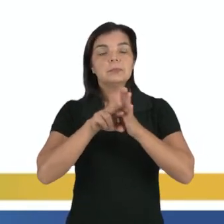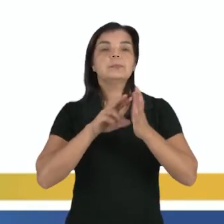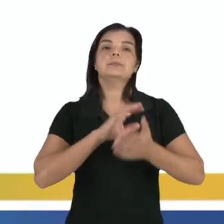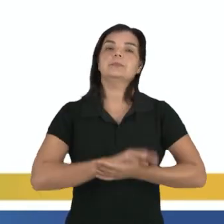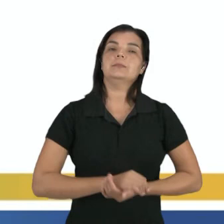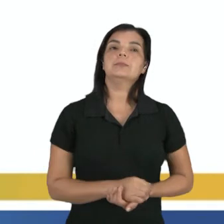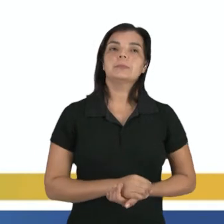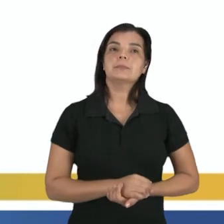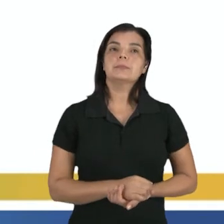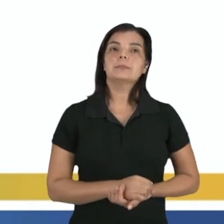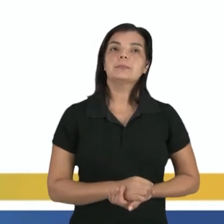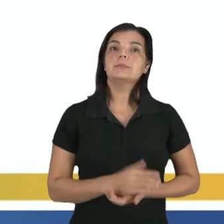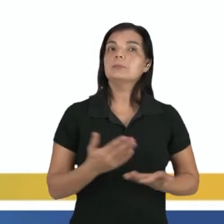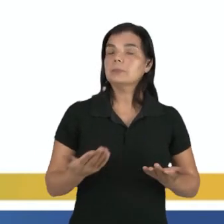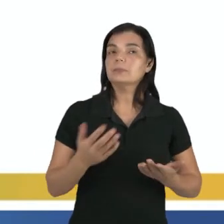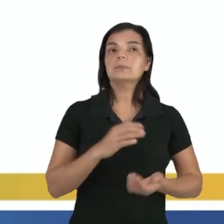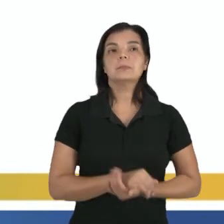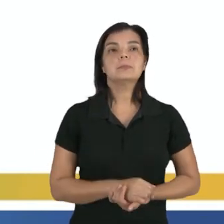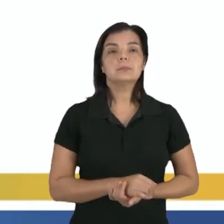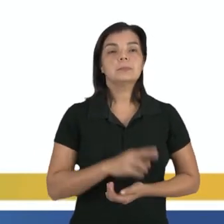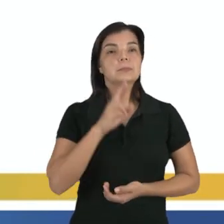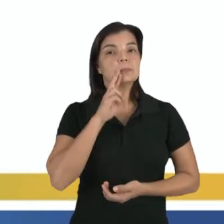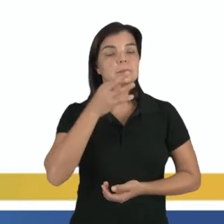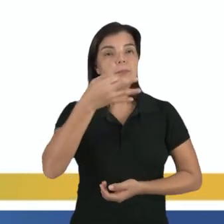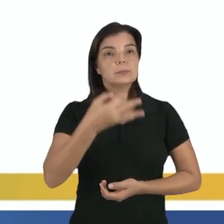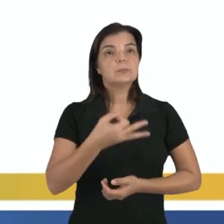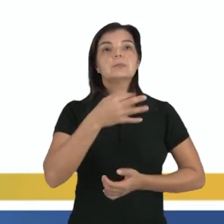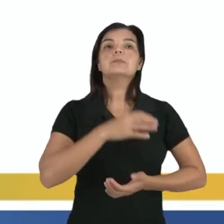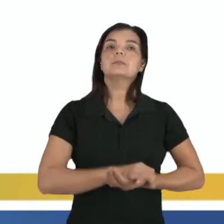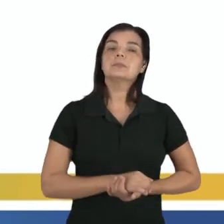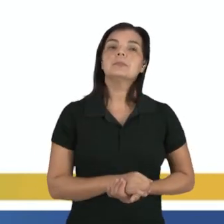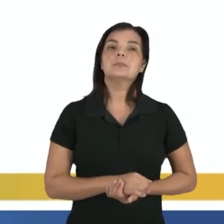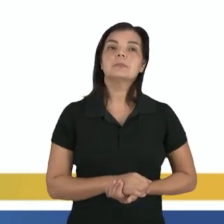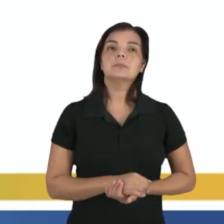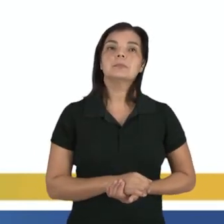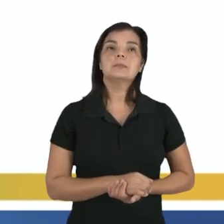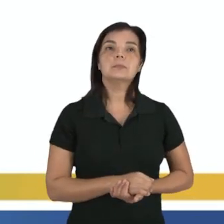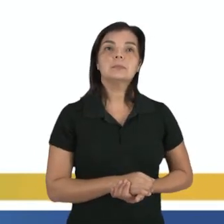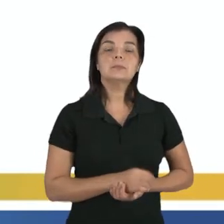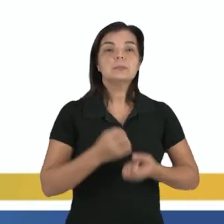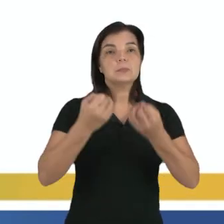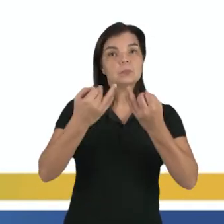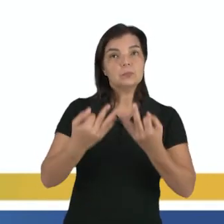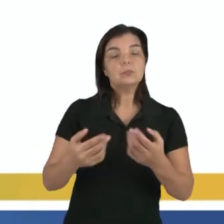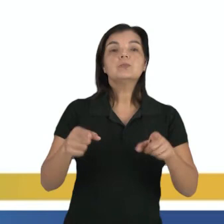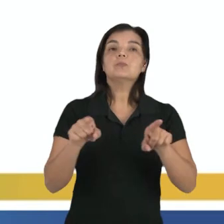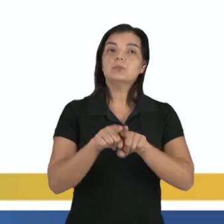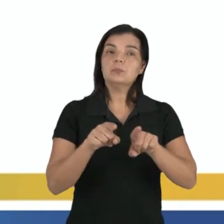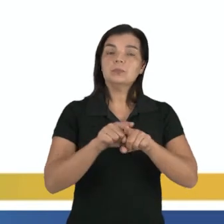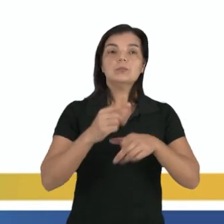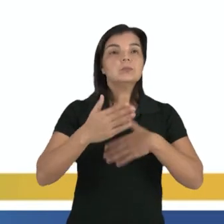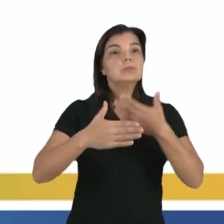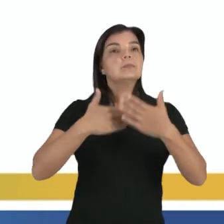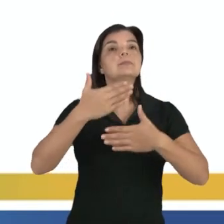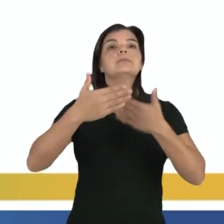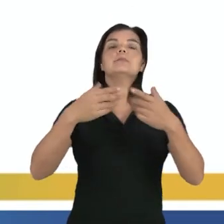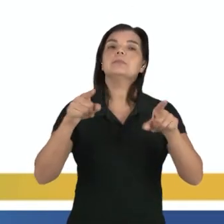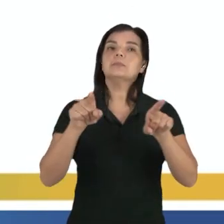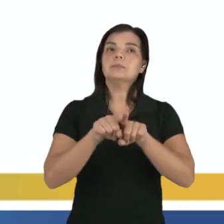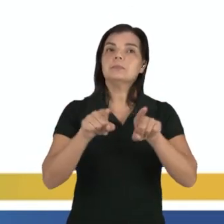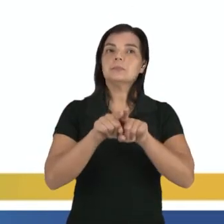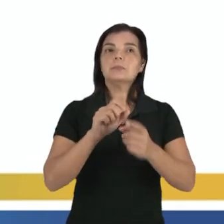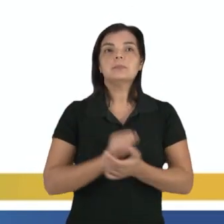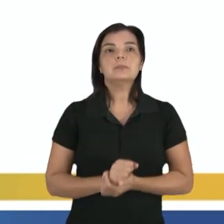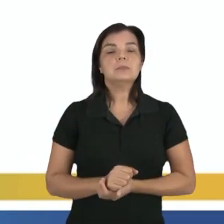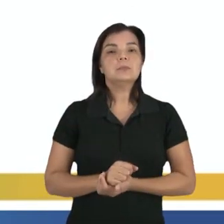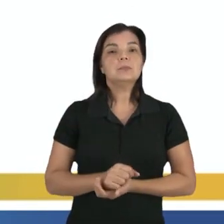E, biológica. Então, para essa situação aí que está falando sobre essa evolução, a